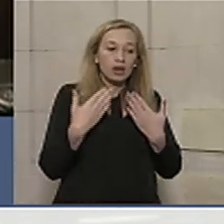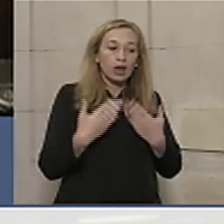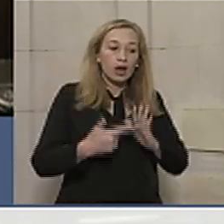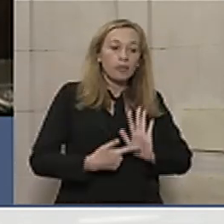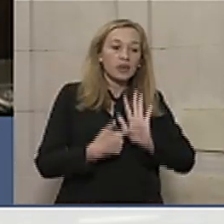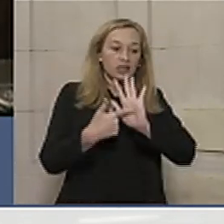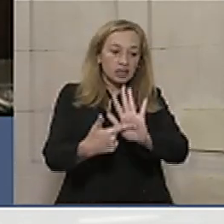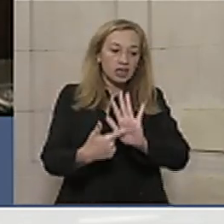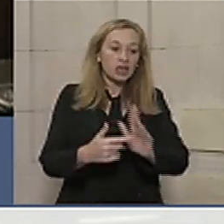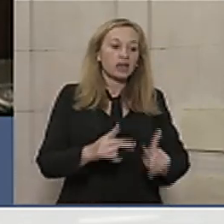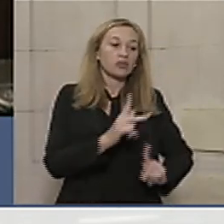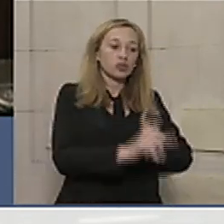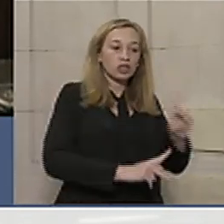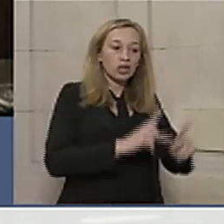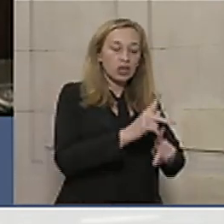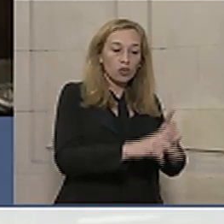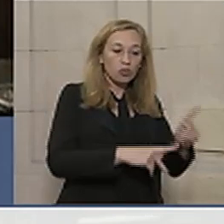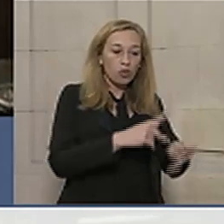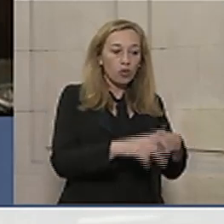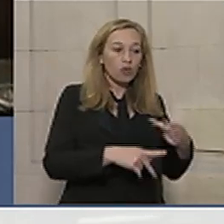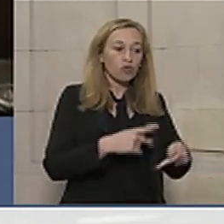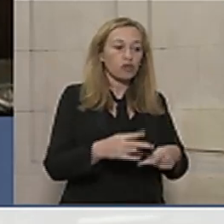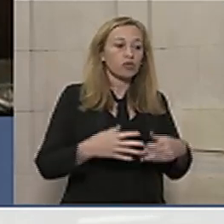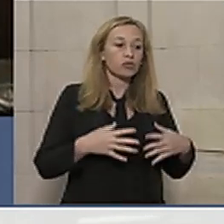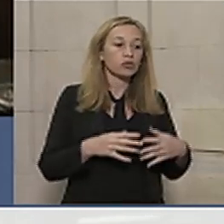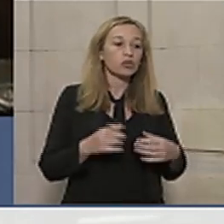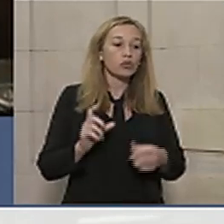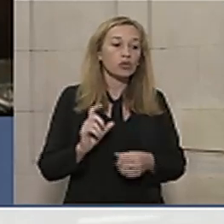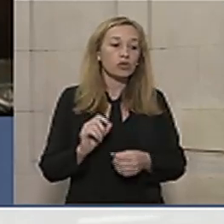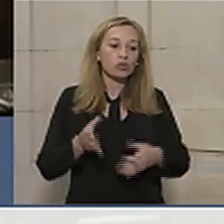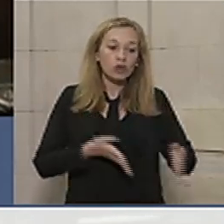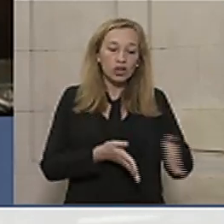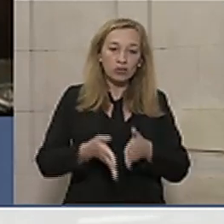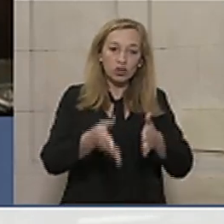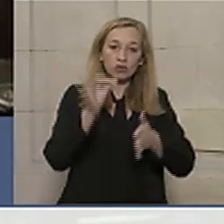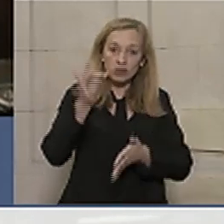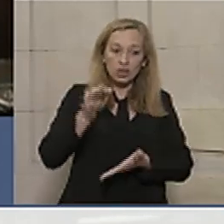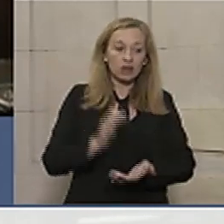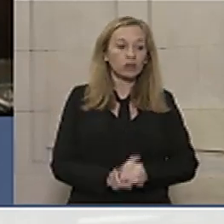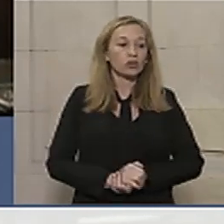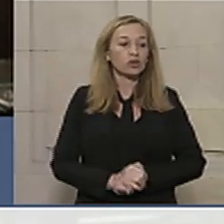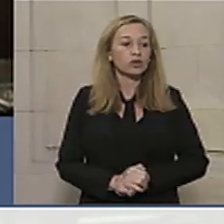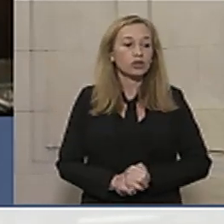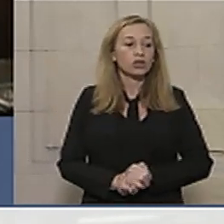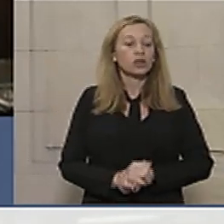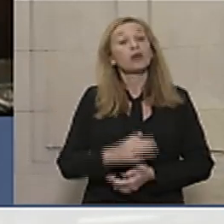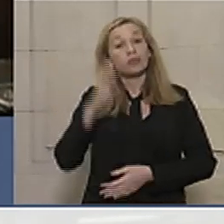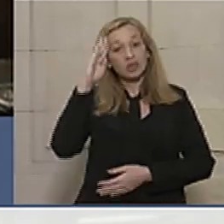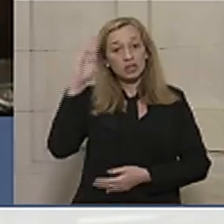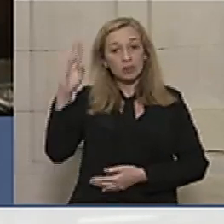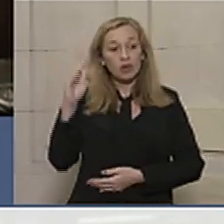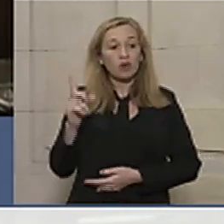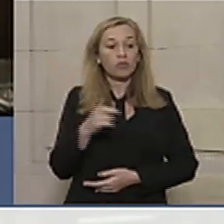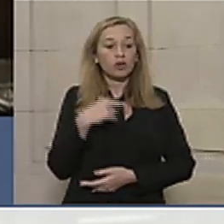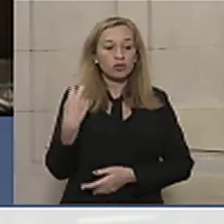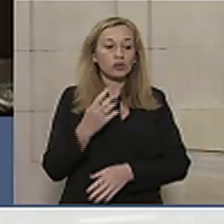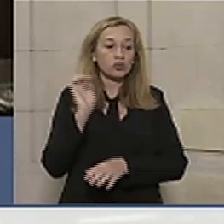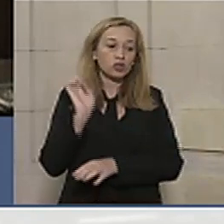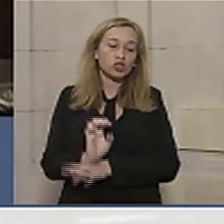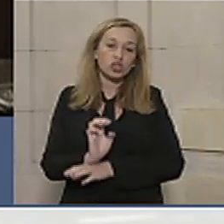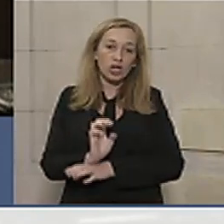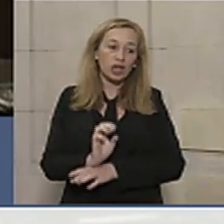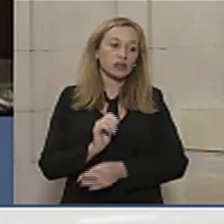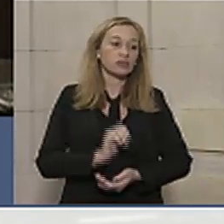produtivo, à sociedade, um caminho à altura do que nós esperamos para nós mesmos. Essa é uma prioridade absoluta do nosso Estado